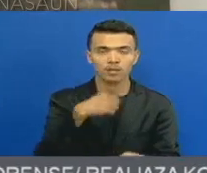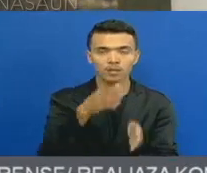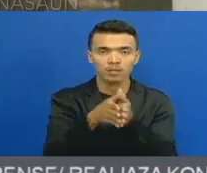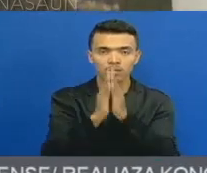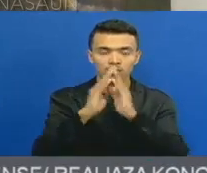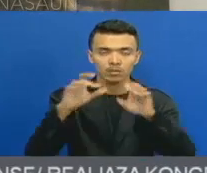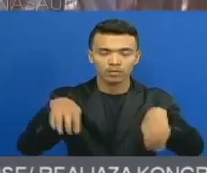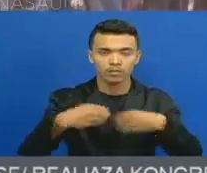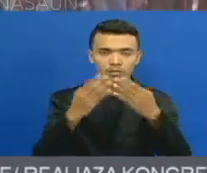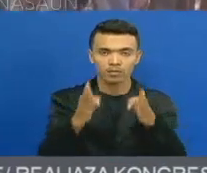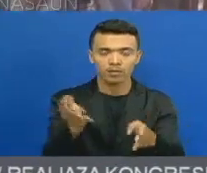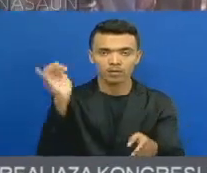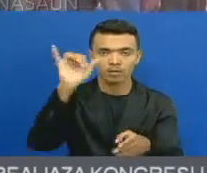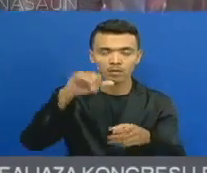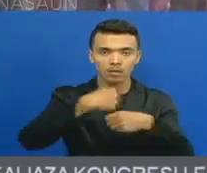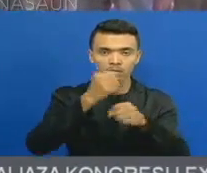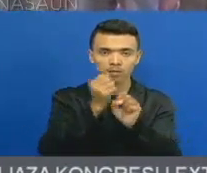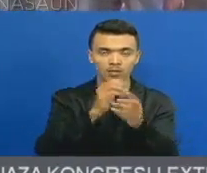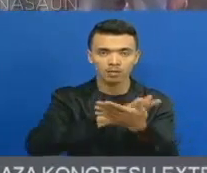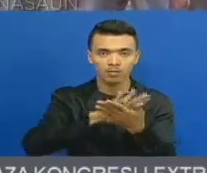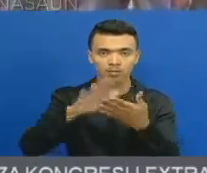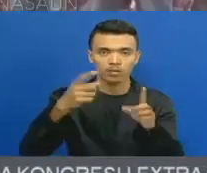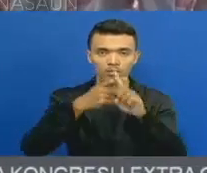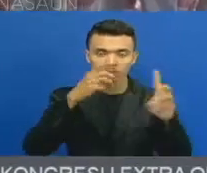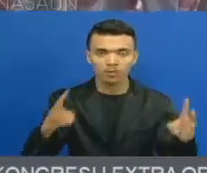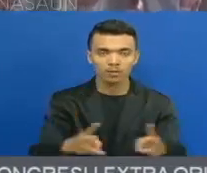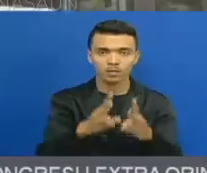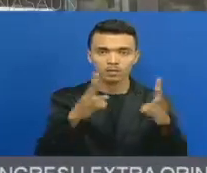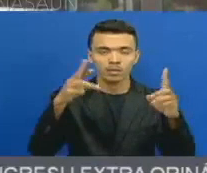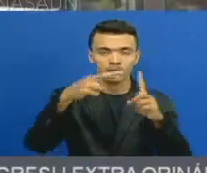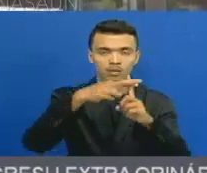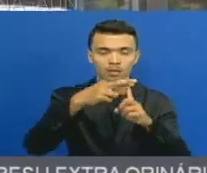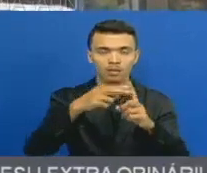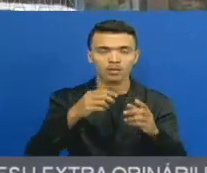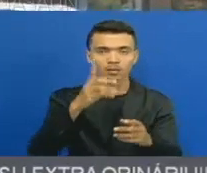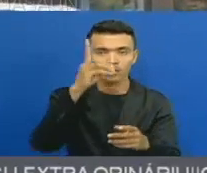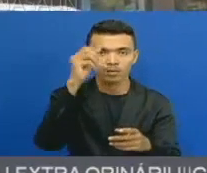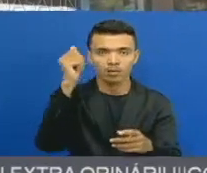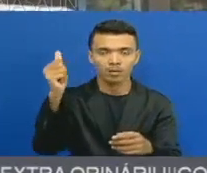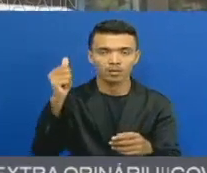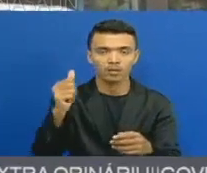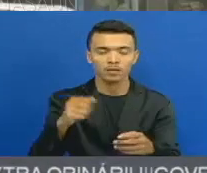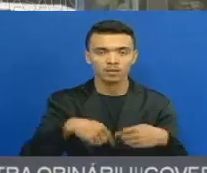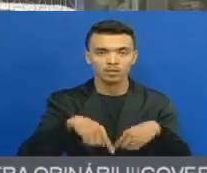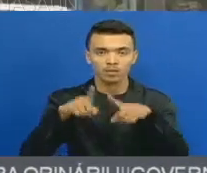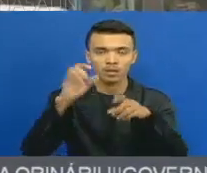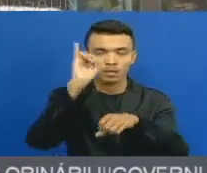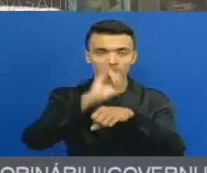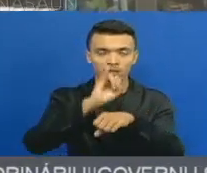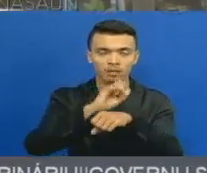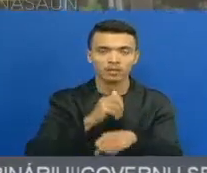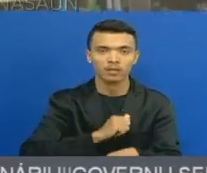ba trabalhador sira atu halau limpeza husi estrada área monumento don Alessu Corte Real to igreja